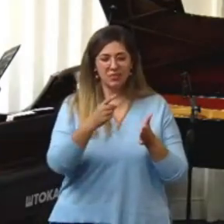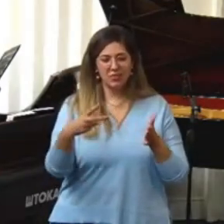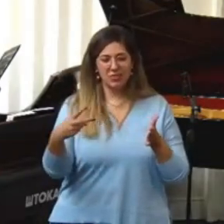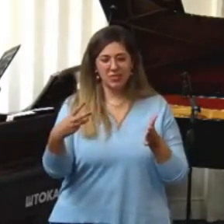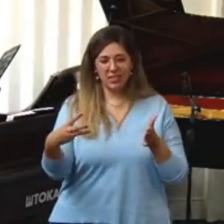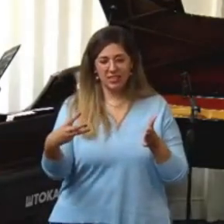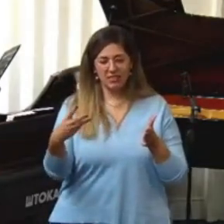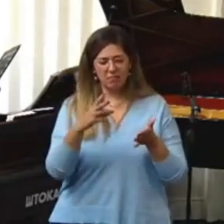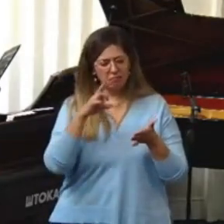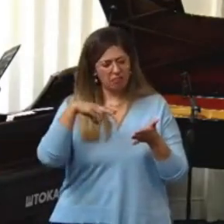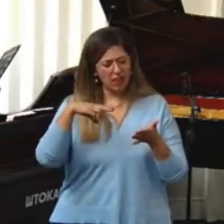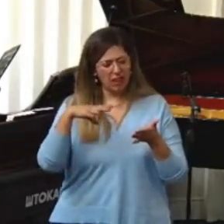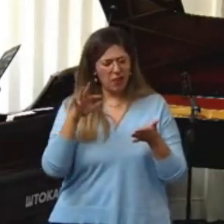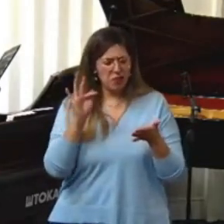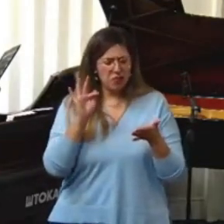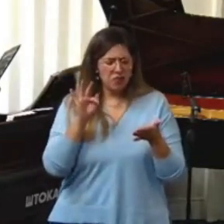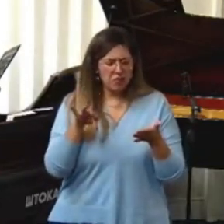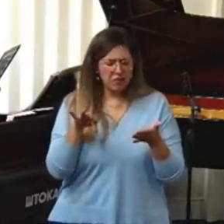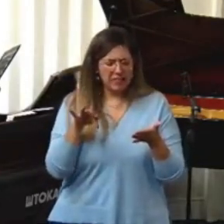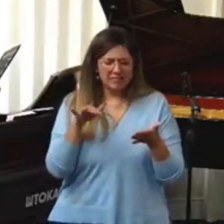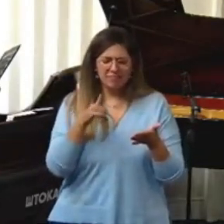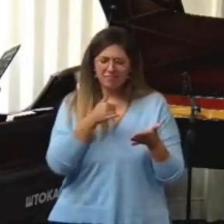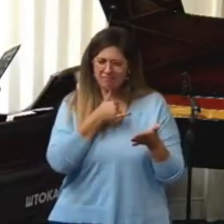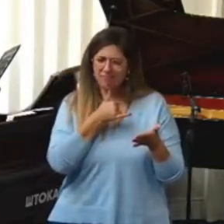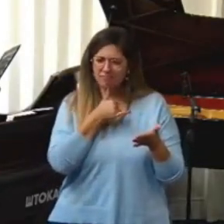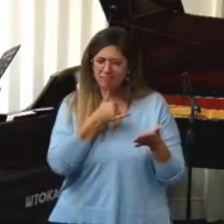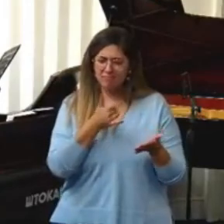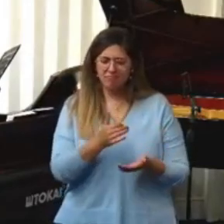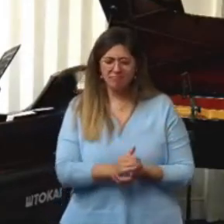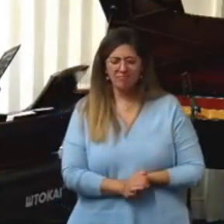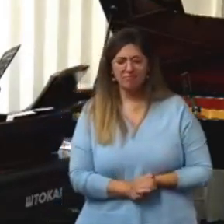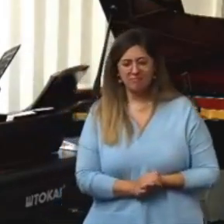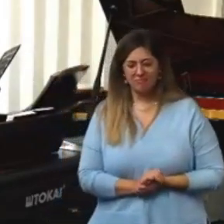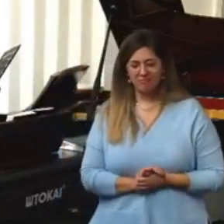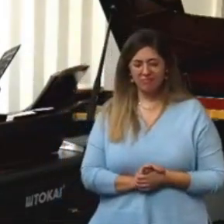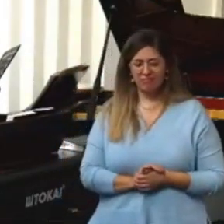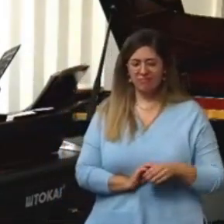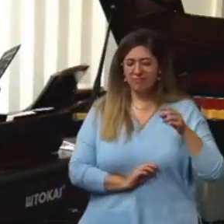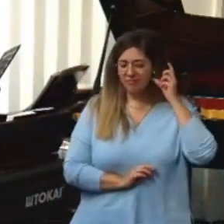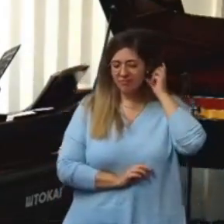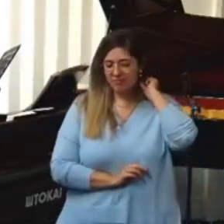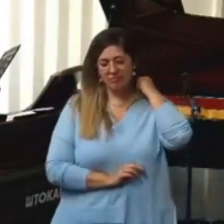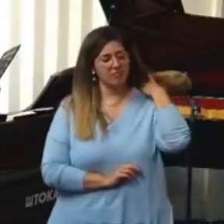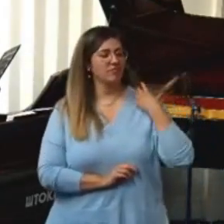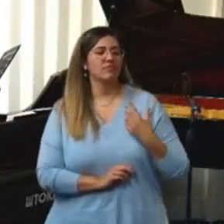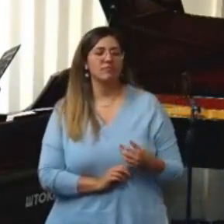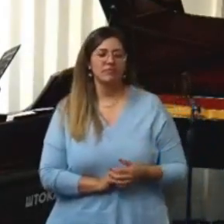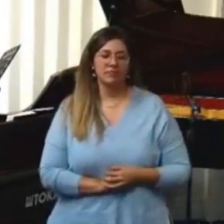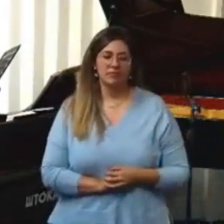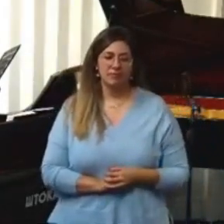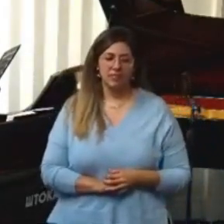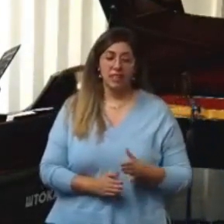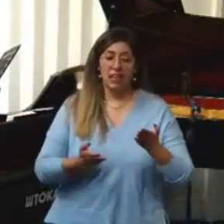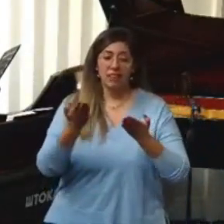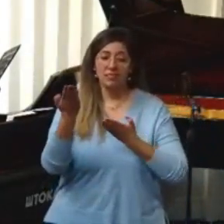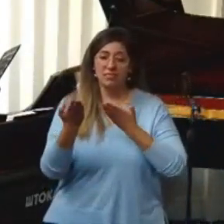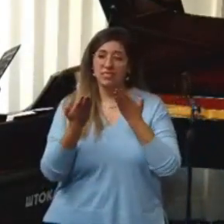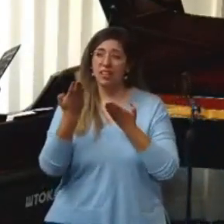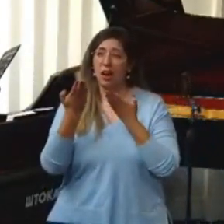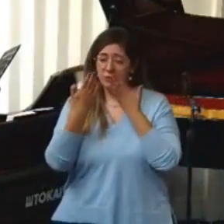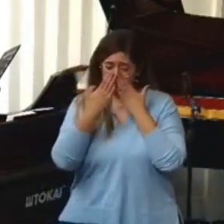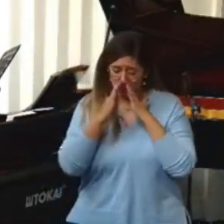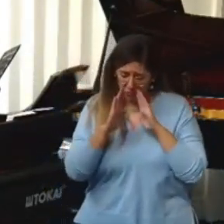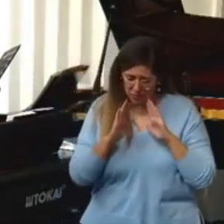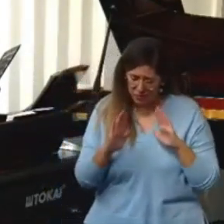a vida, o fim da vida deste homem, quando ele, como um servo caído, permite